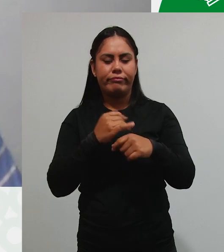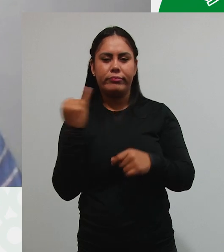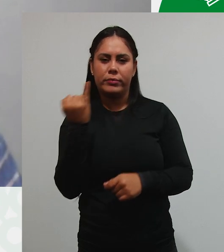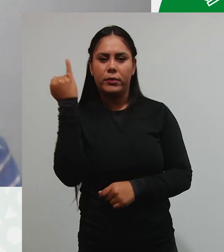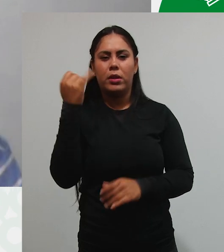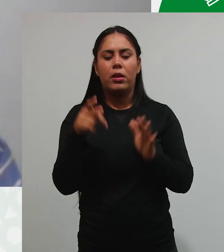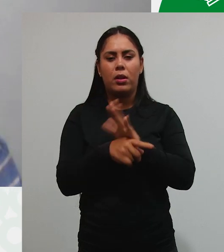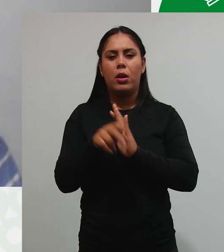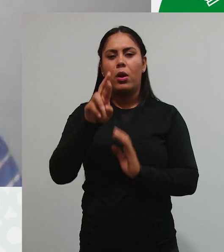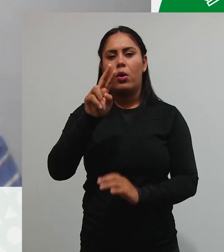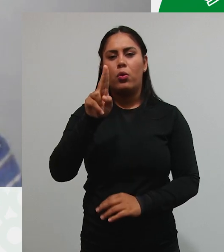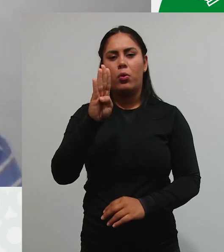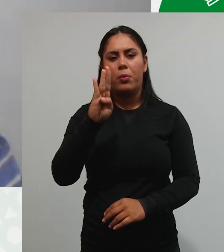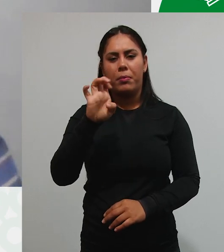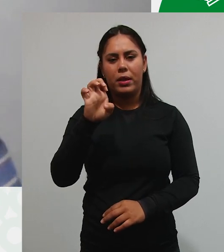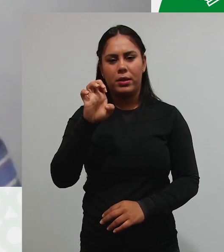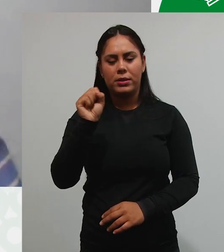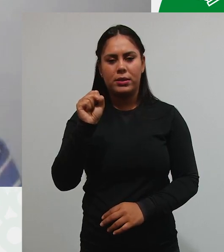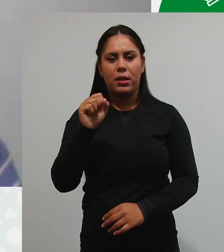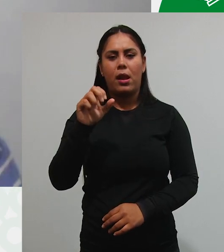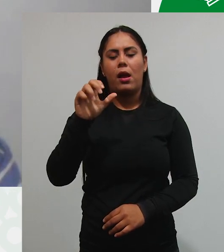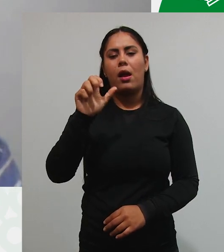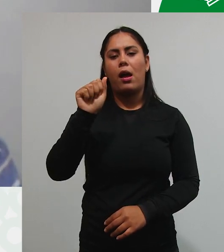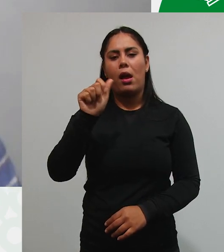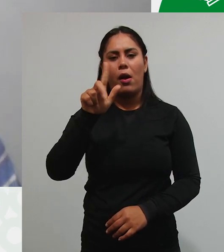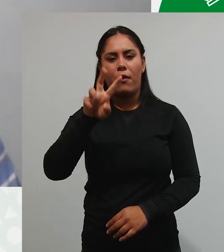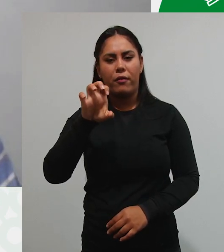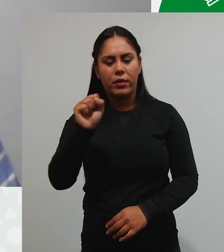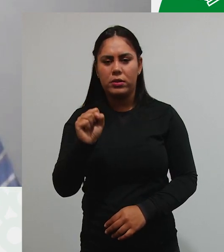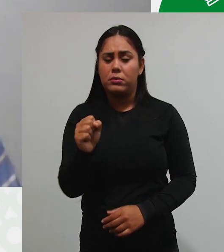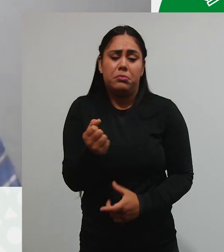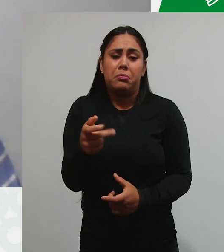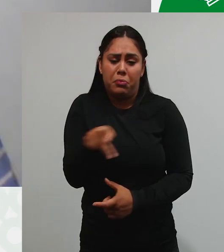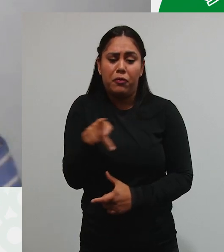vai tratar. Ele vai dizer assim, professores nós temos de montão.